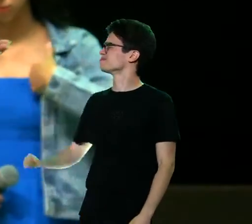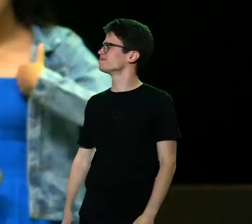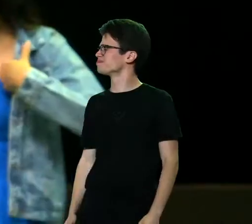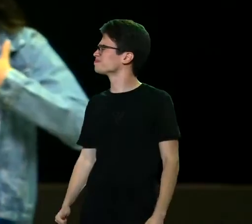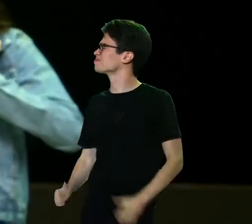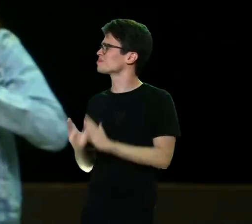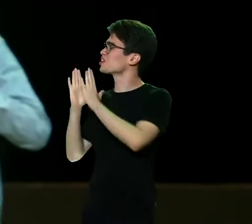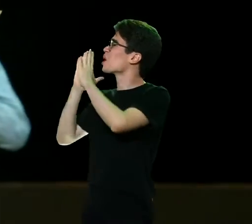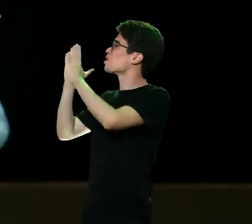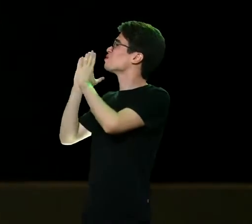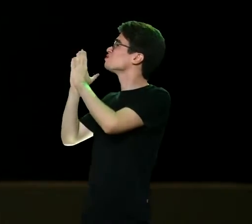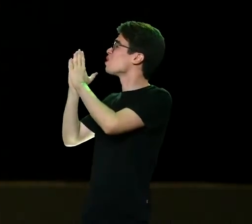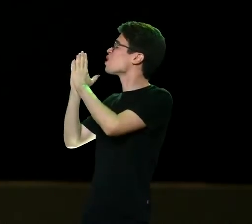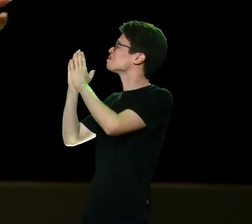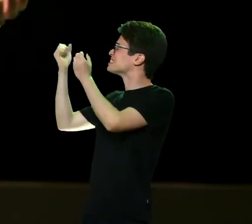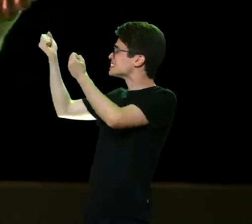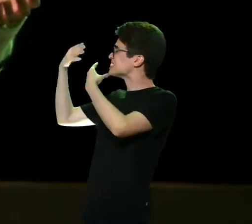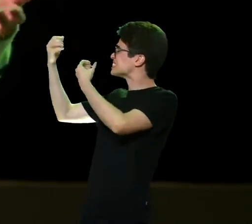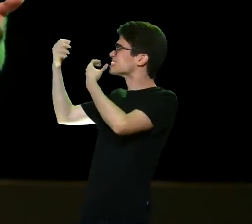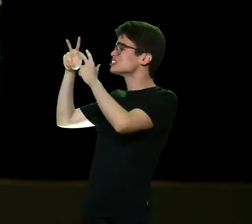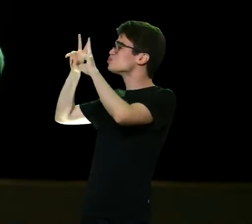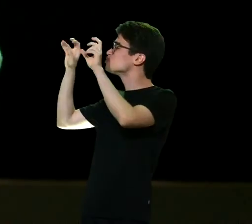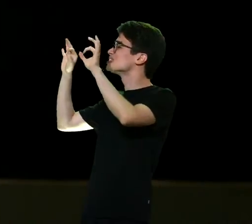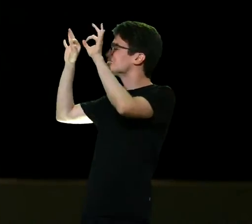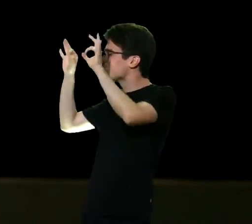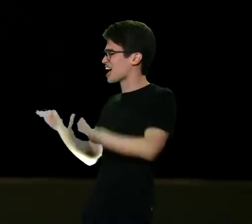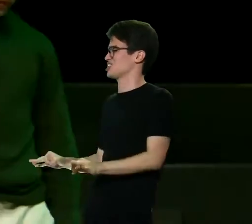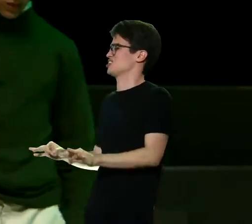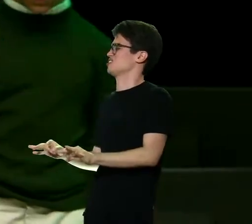Nos ensina a viver dessa maneira, Deus. Nos ensina,